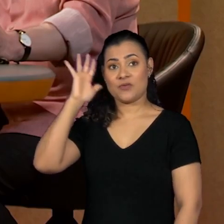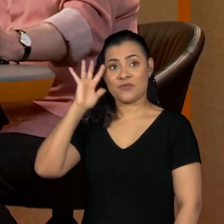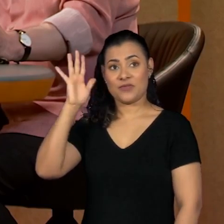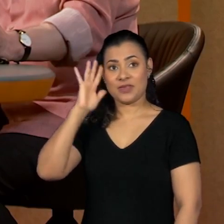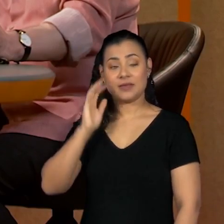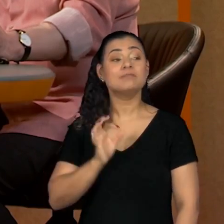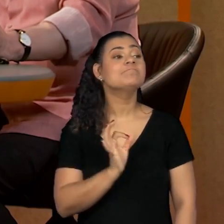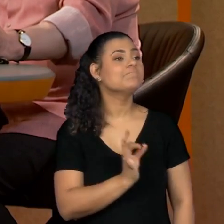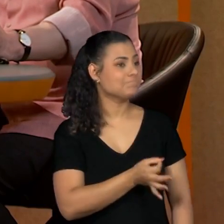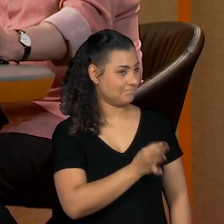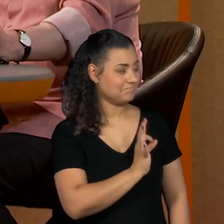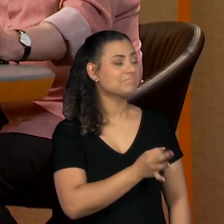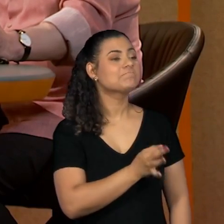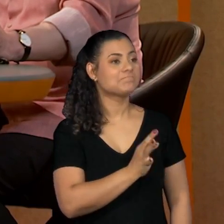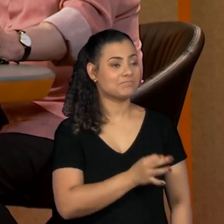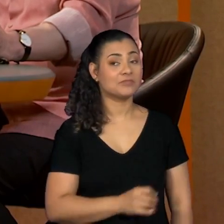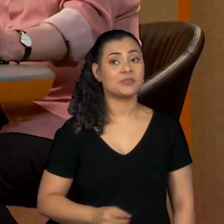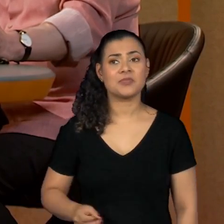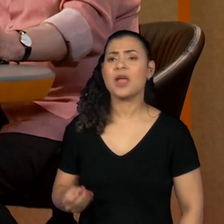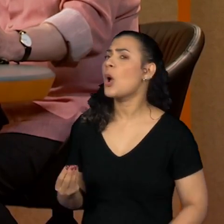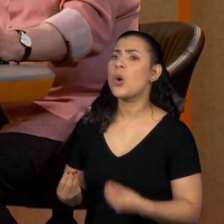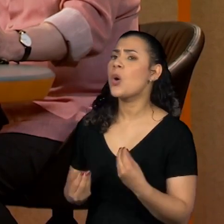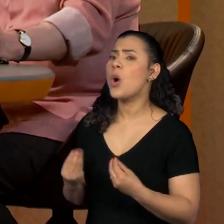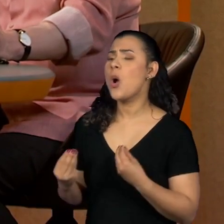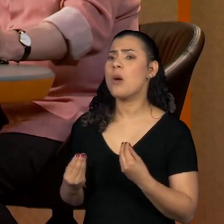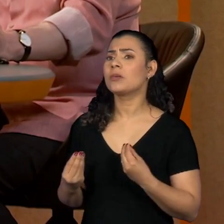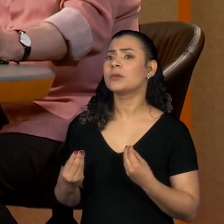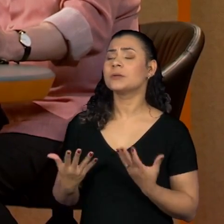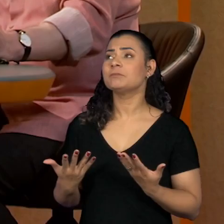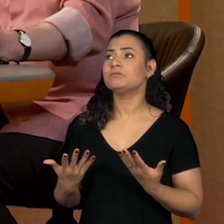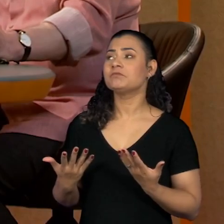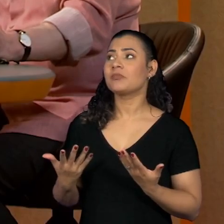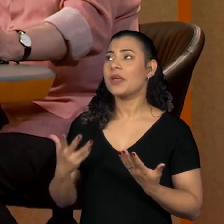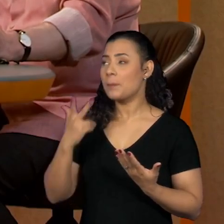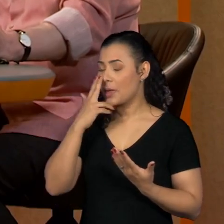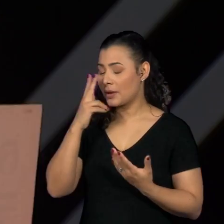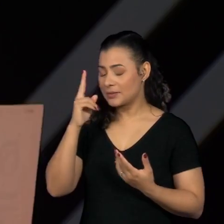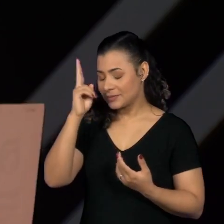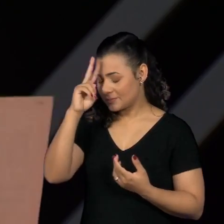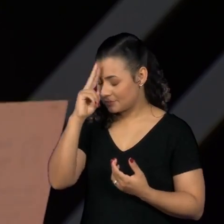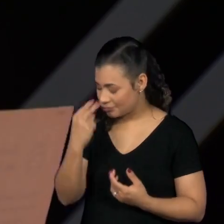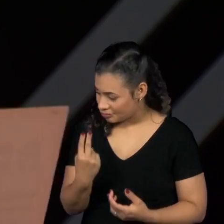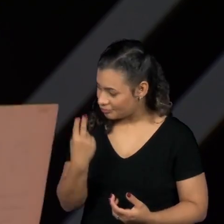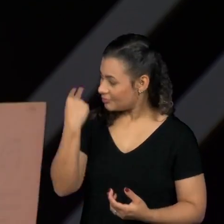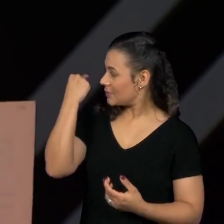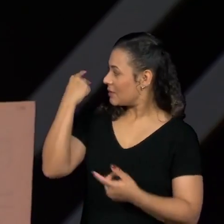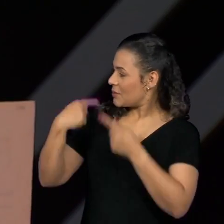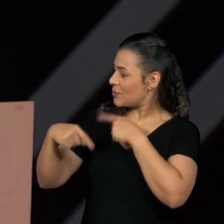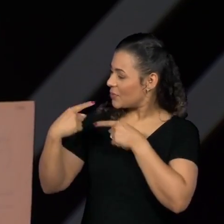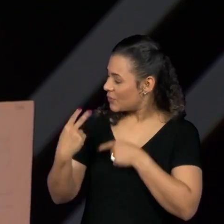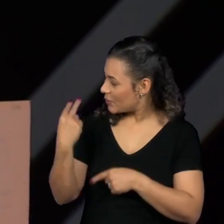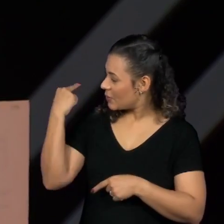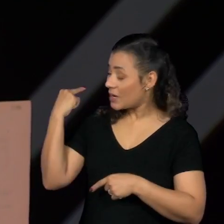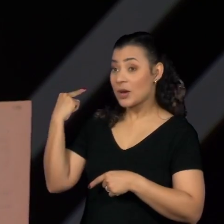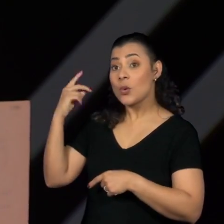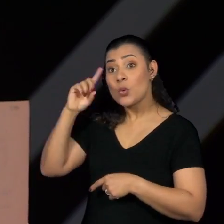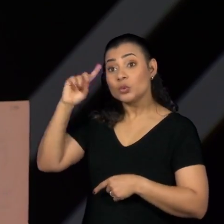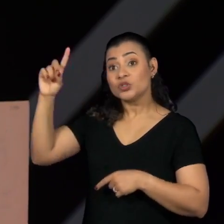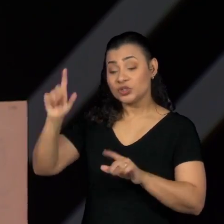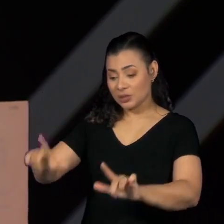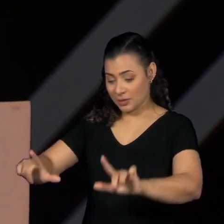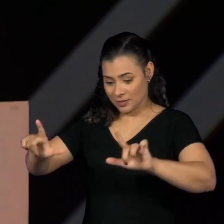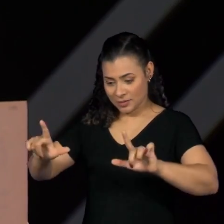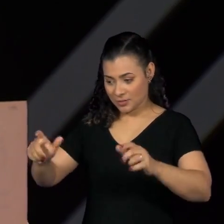Sim. Né? Como foi, se você voltasse no tempo, o dia que você recebeu esse diploma? O